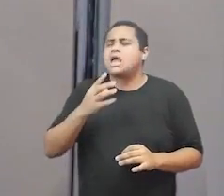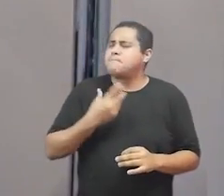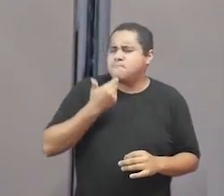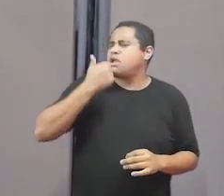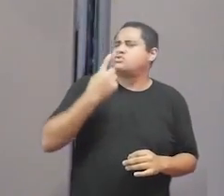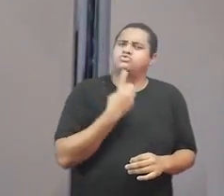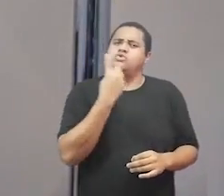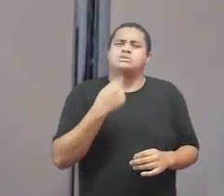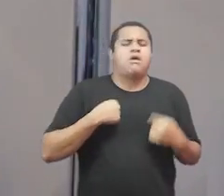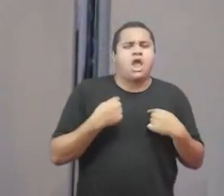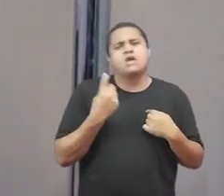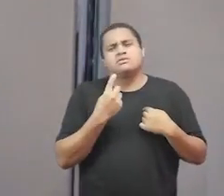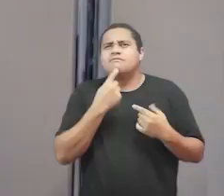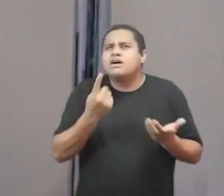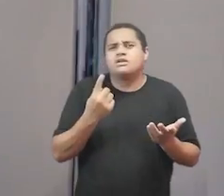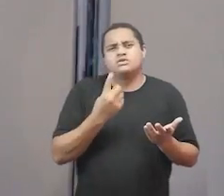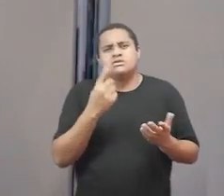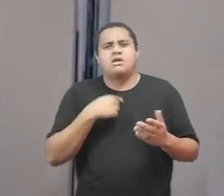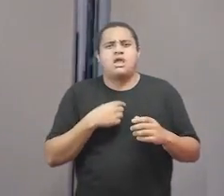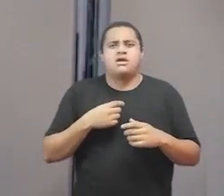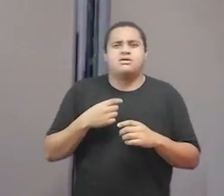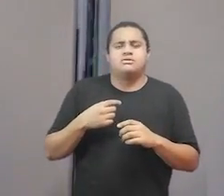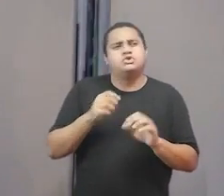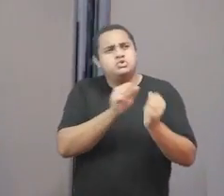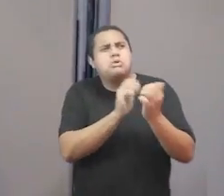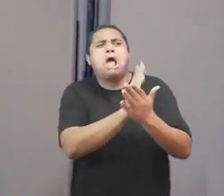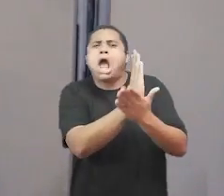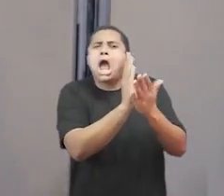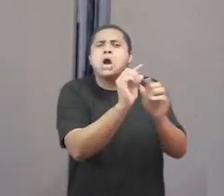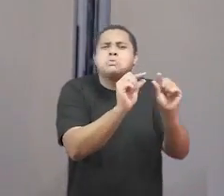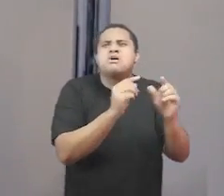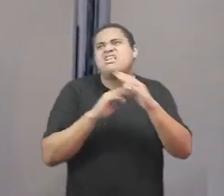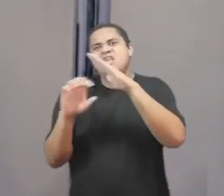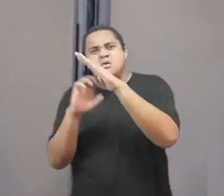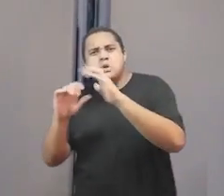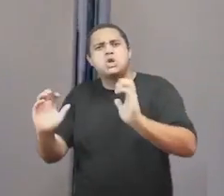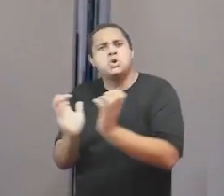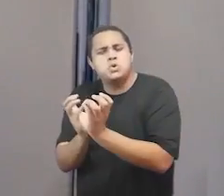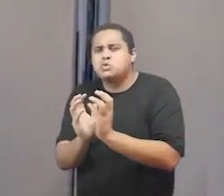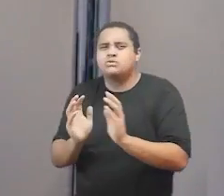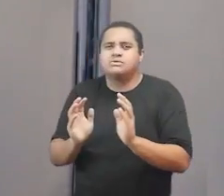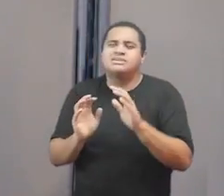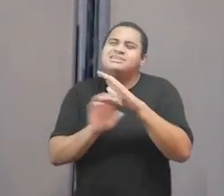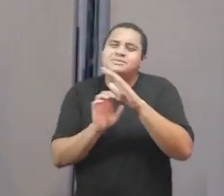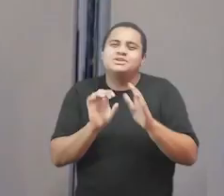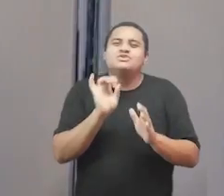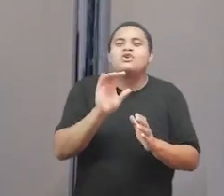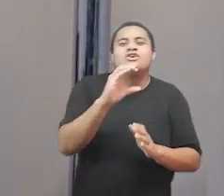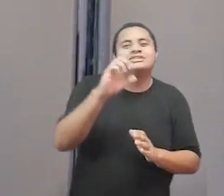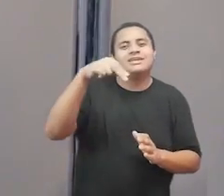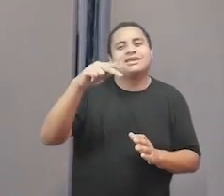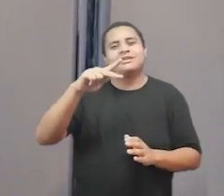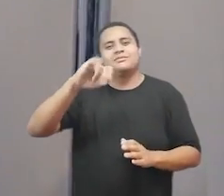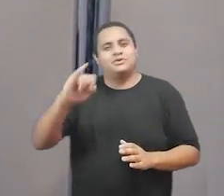assim, sozinho. Eu sozinho, quando eu digo sozinho, é com empresário, com alguns colegas, mas sem empresa, sem equipe. Quer dizer, com empresa só para emitir